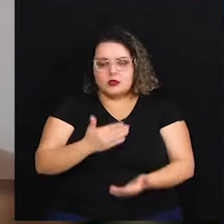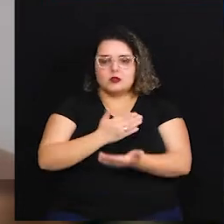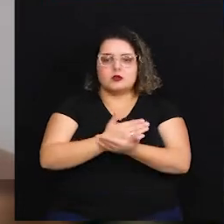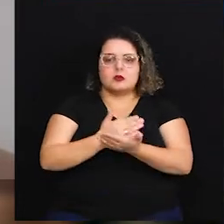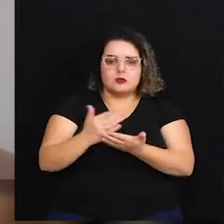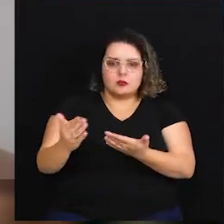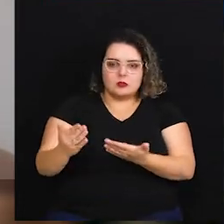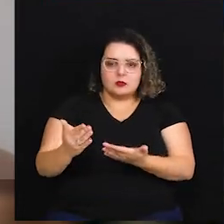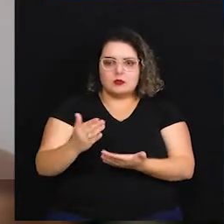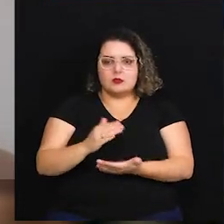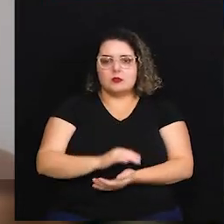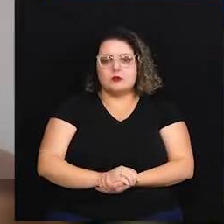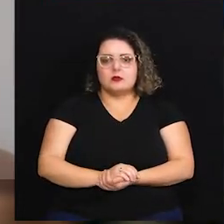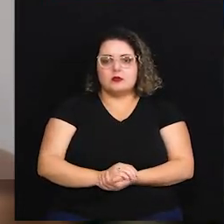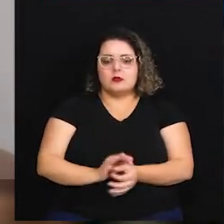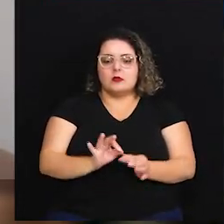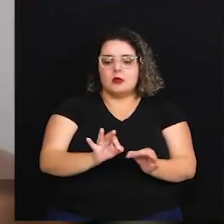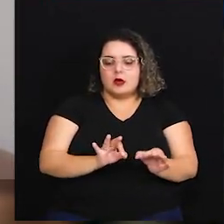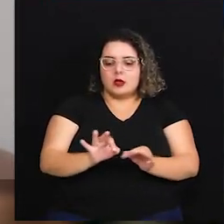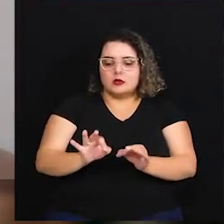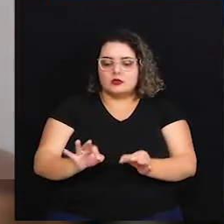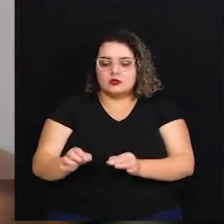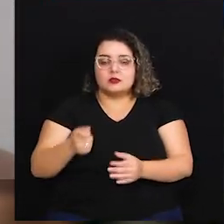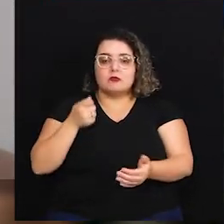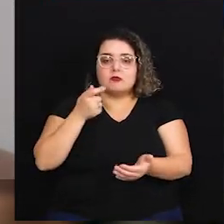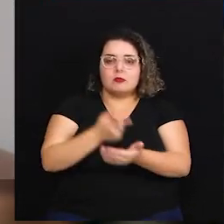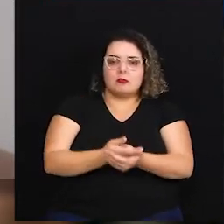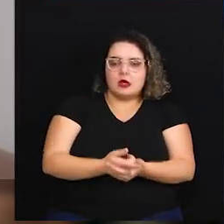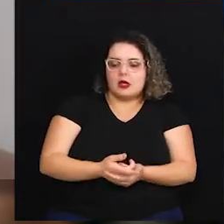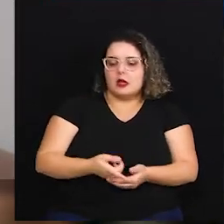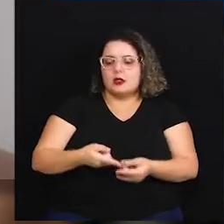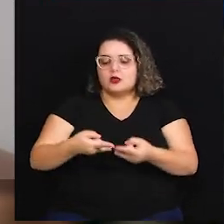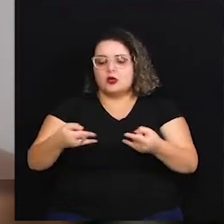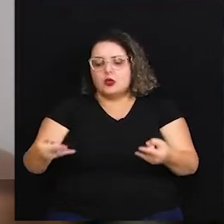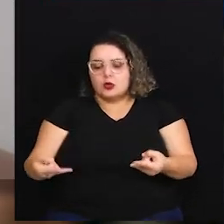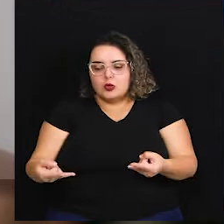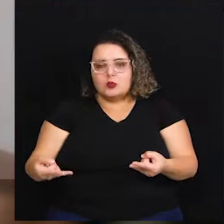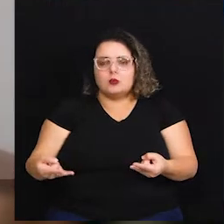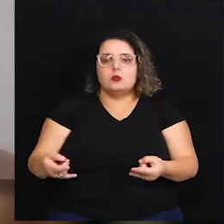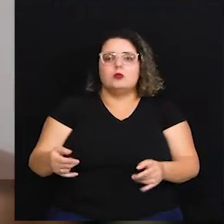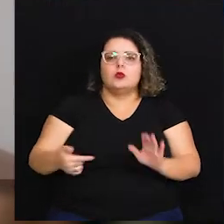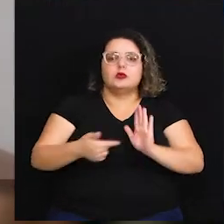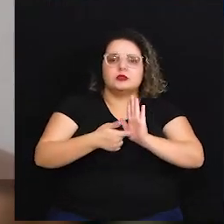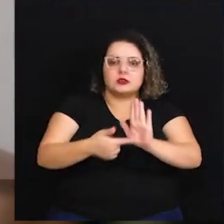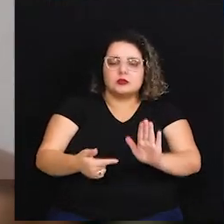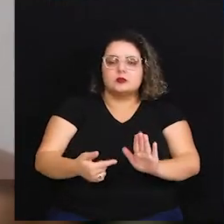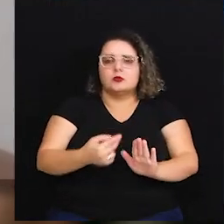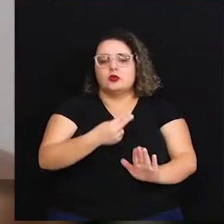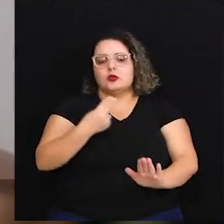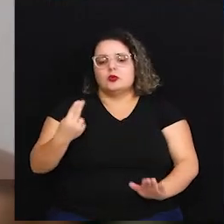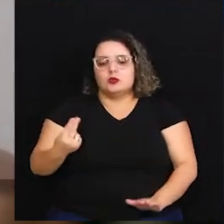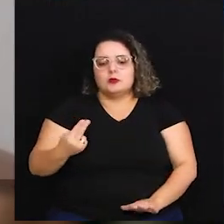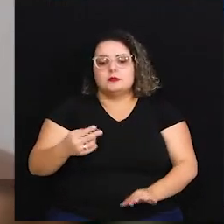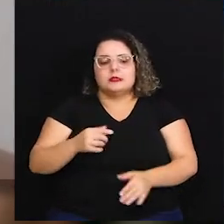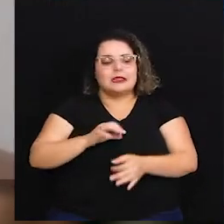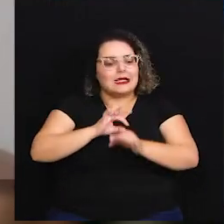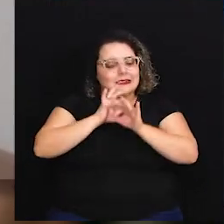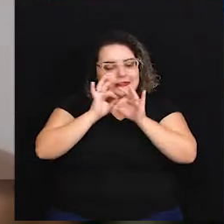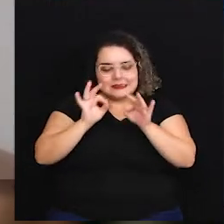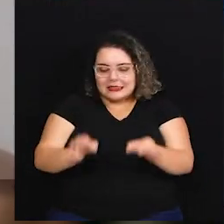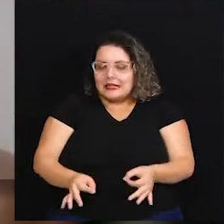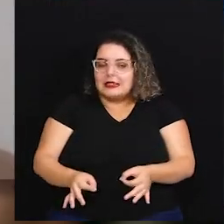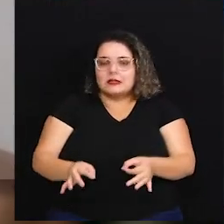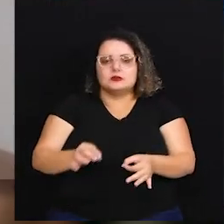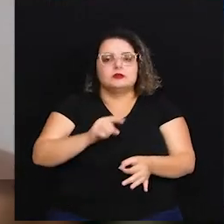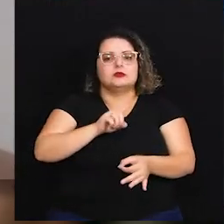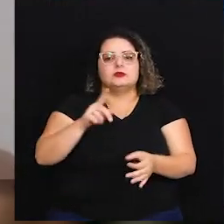comecei a ajustar minhas contas e mesmo mostrando o faturamento da loja, não tive acesso ao crédito. Então,